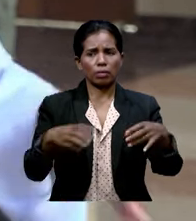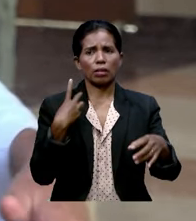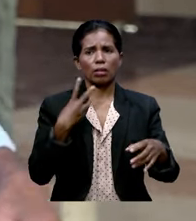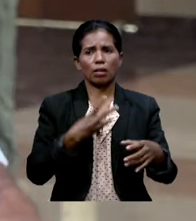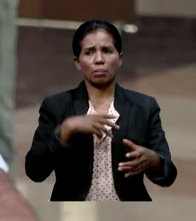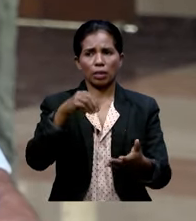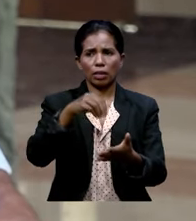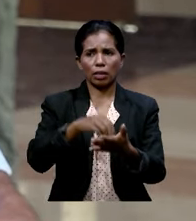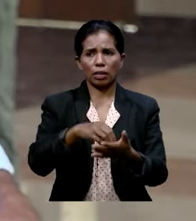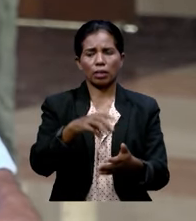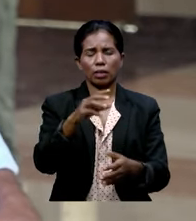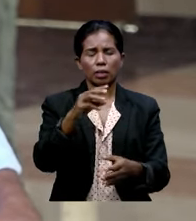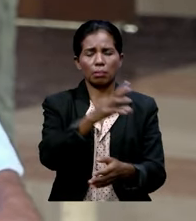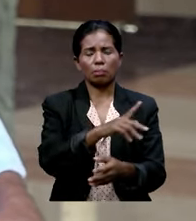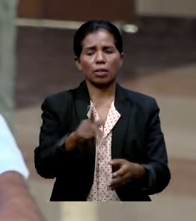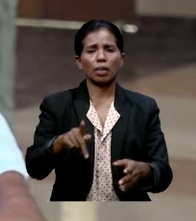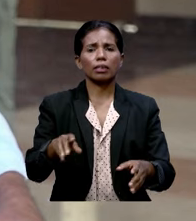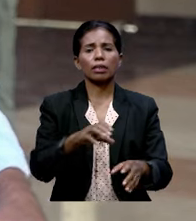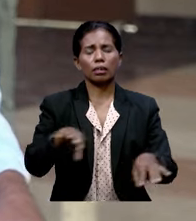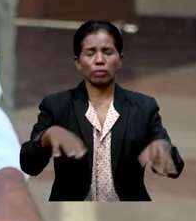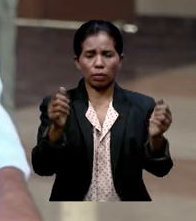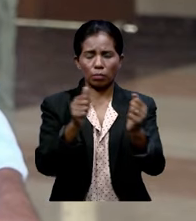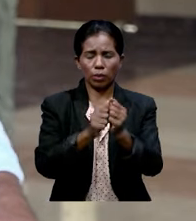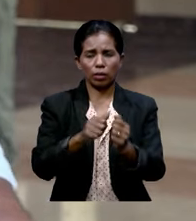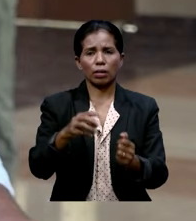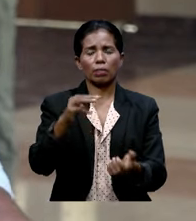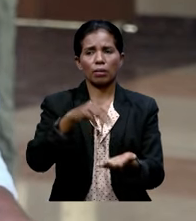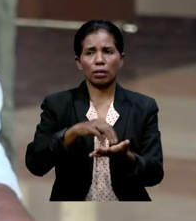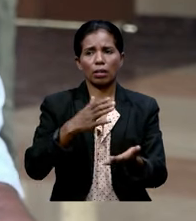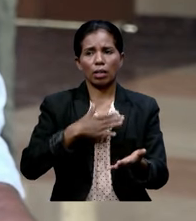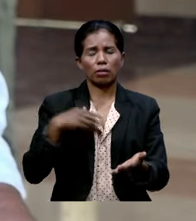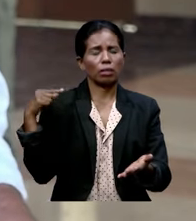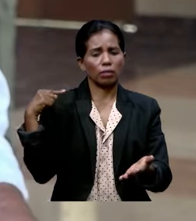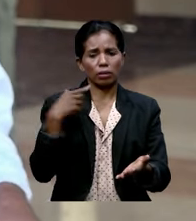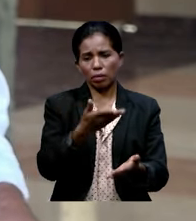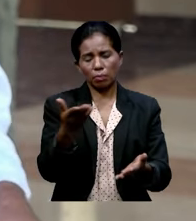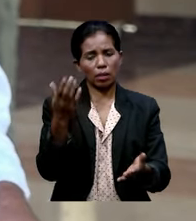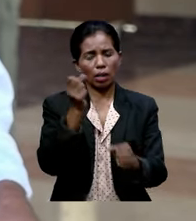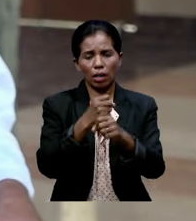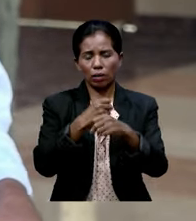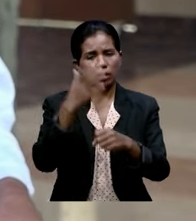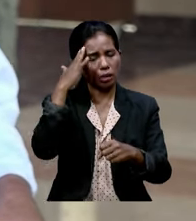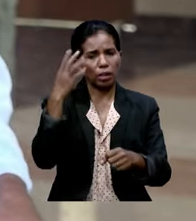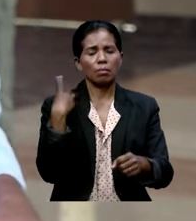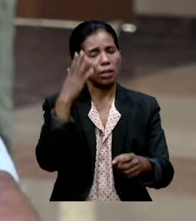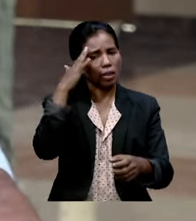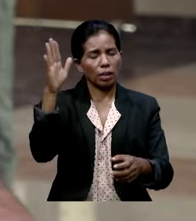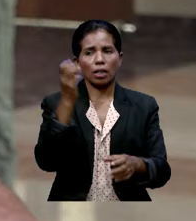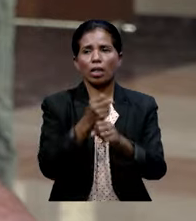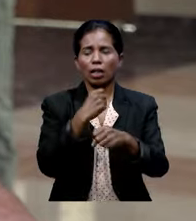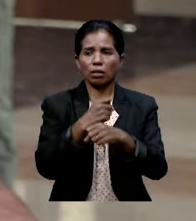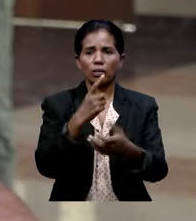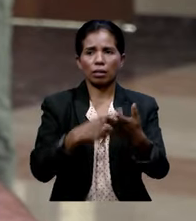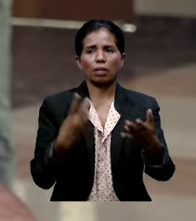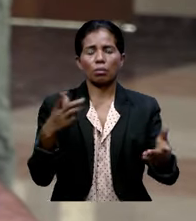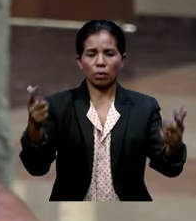nem casuais, nem milhares. E há um gabinete de raça aqui, me alugira, a mim lá tem algo, tira. Bolo-mãe para